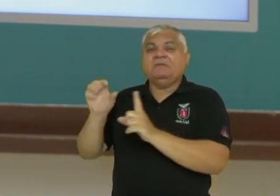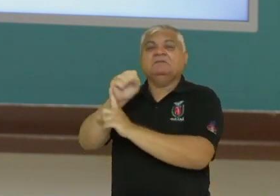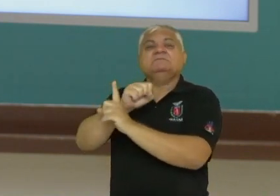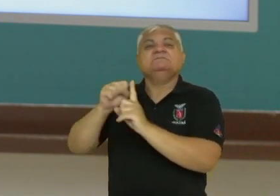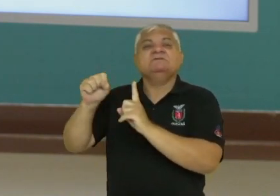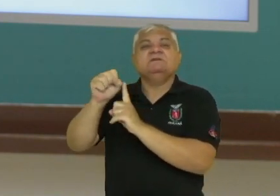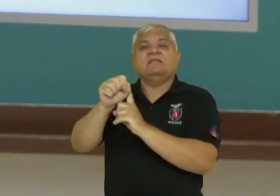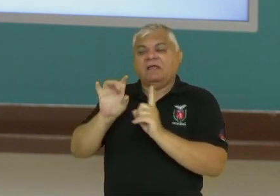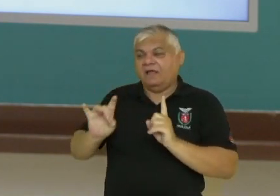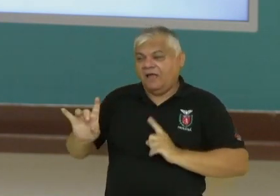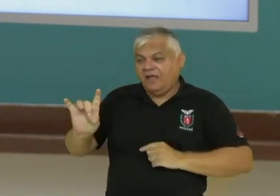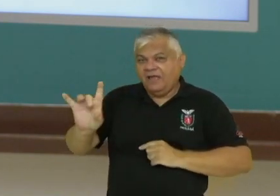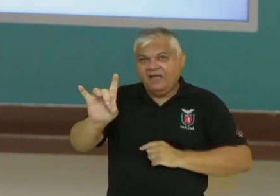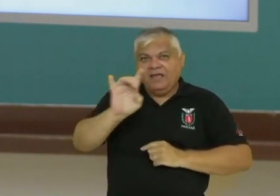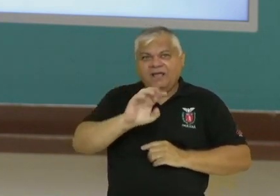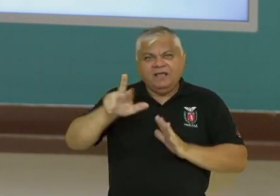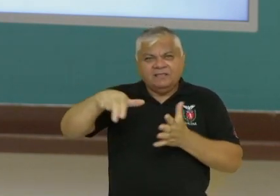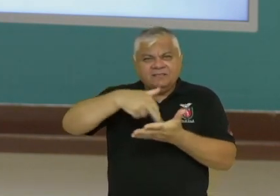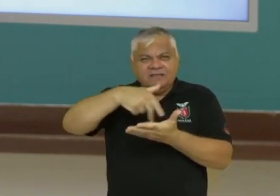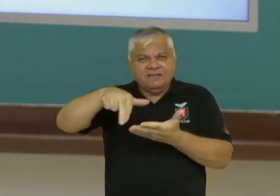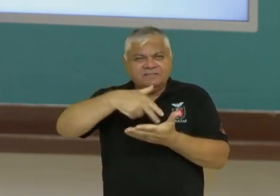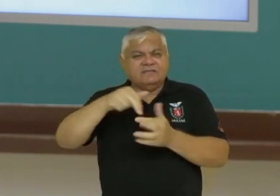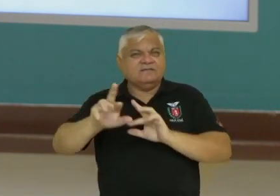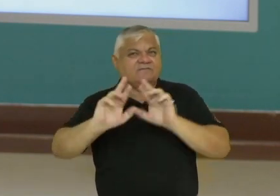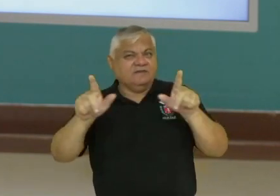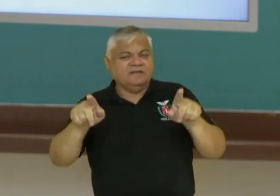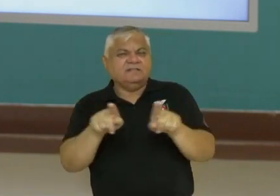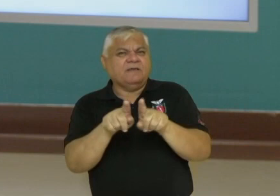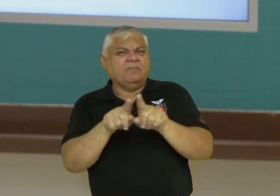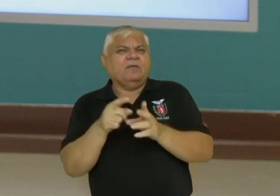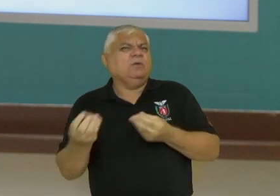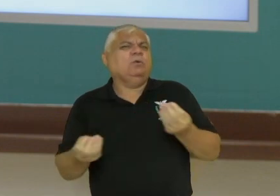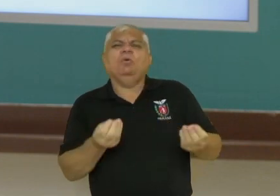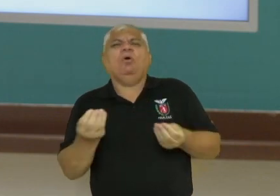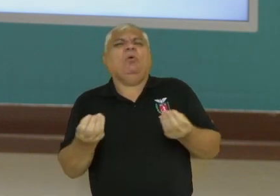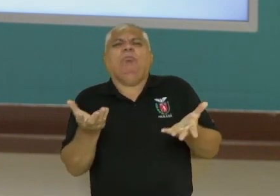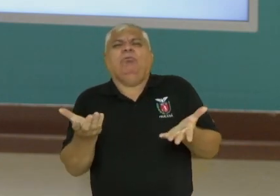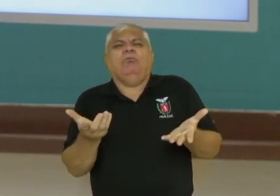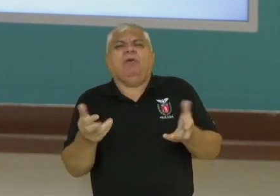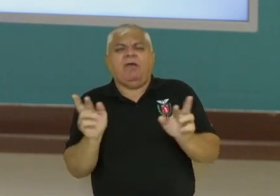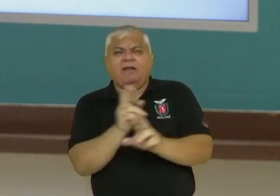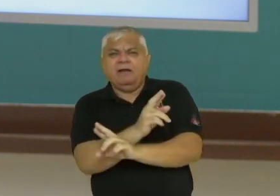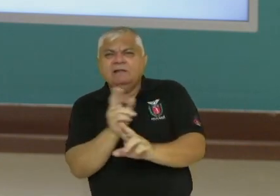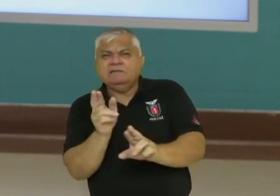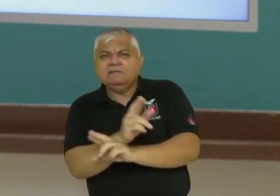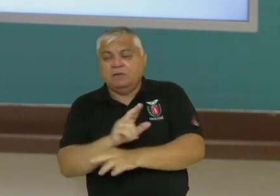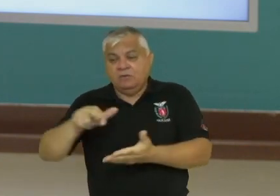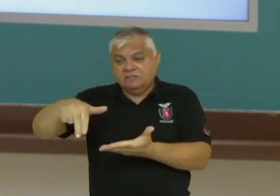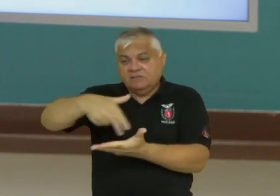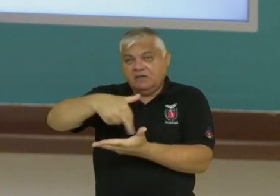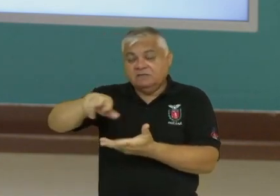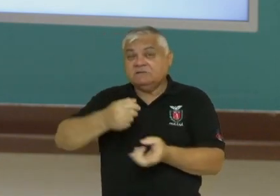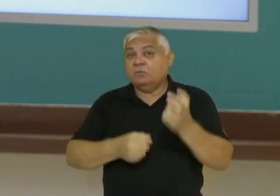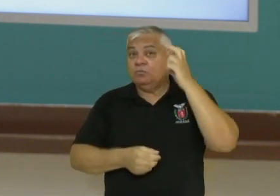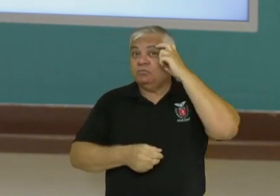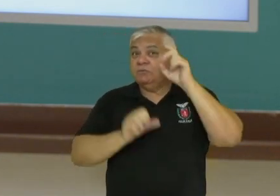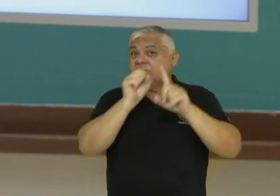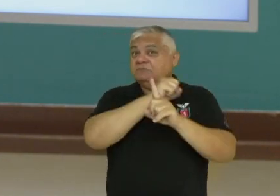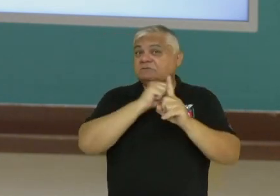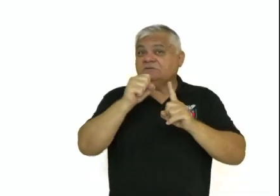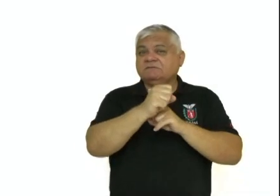suas formas de dançar diferentes também. Como que funciona essa relação entre dança, cultura e sociedade?